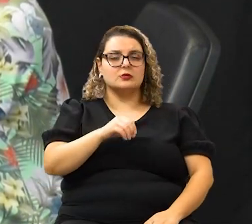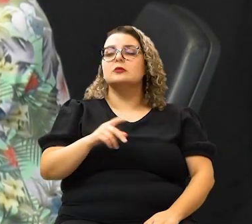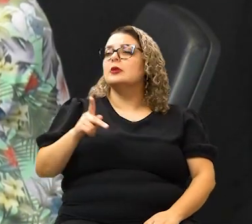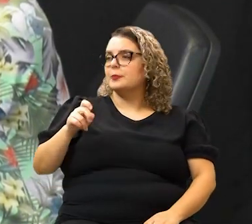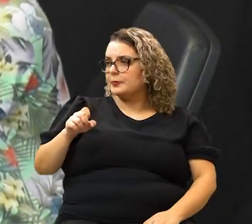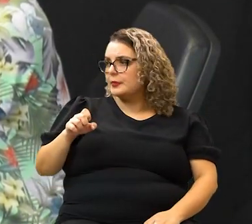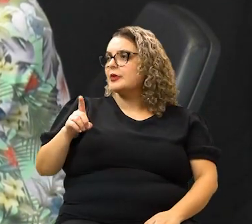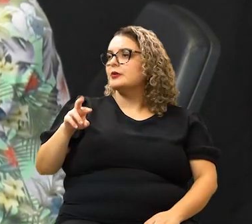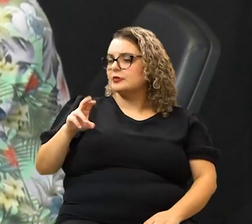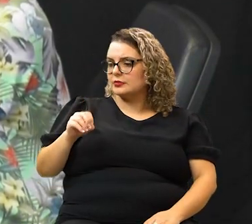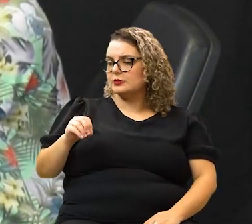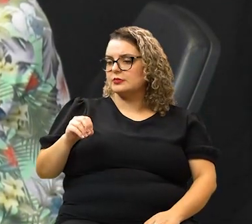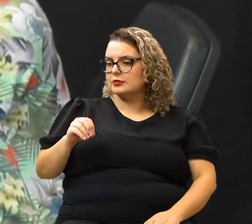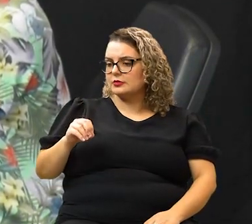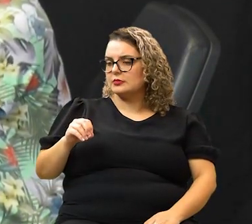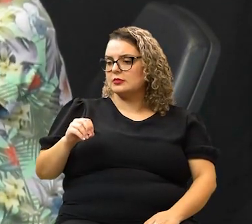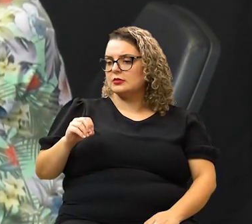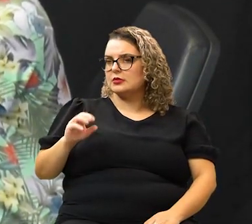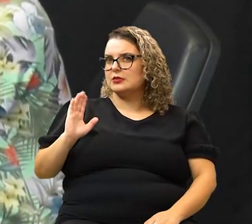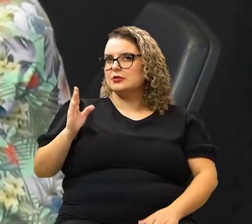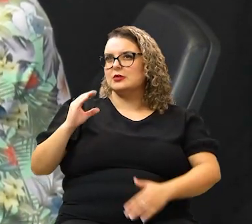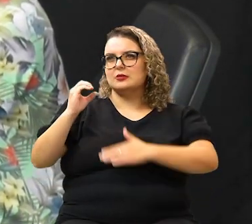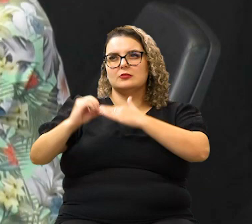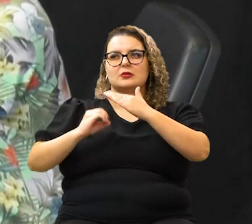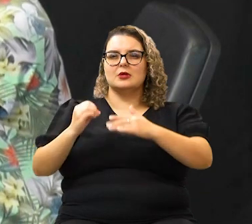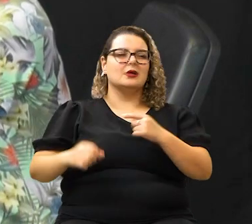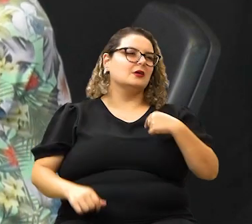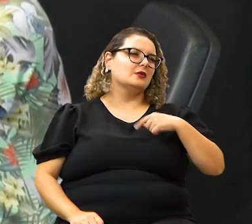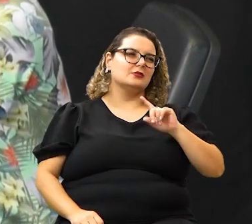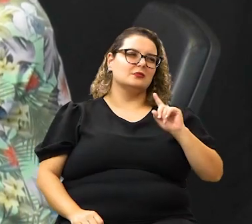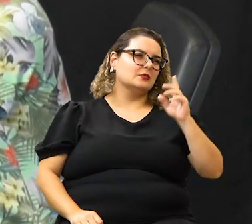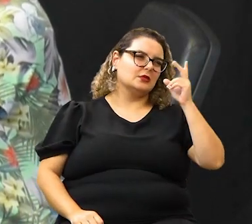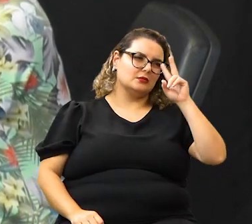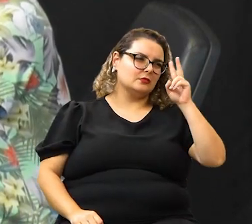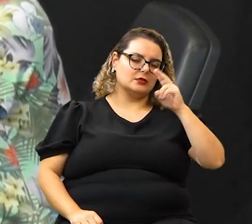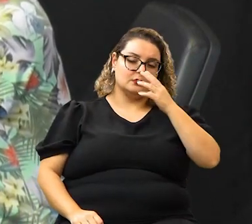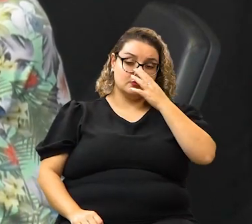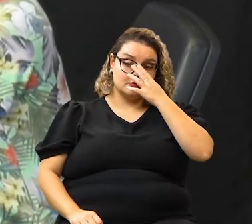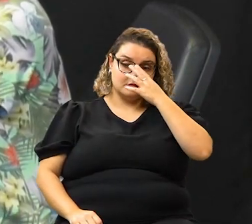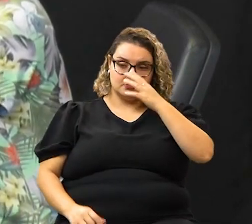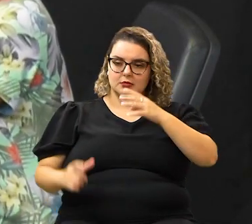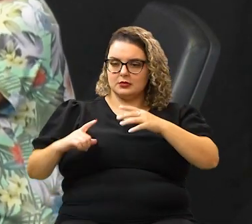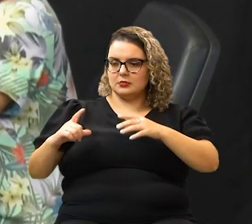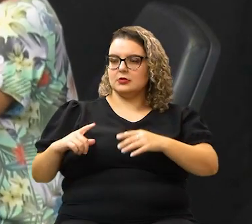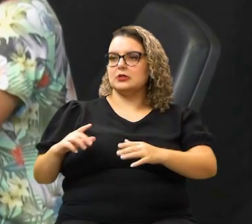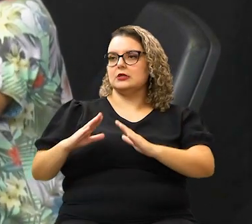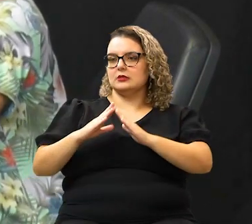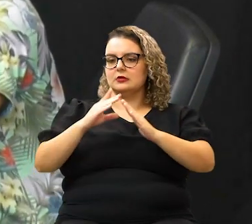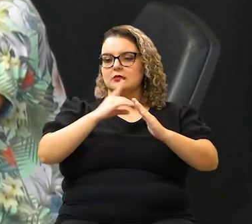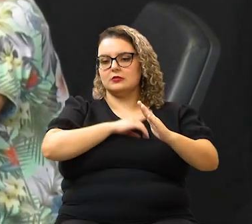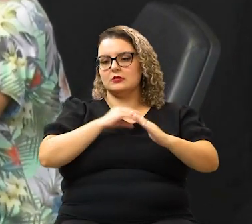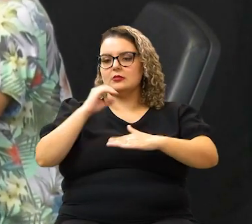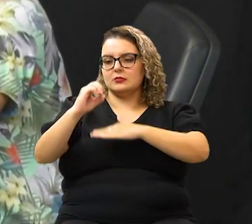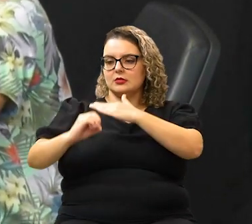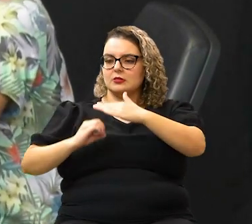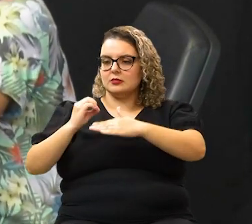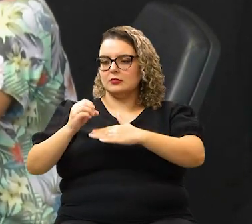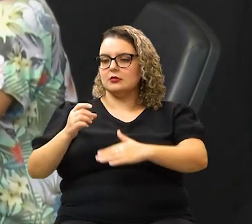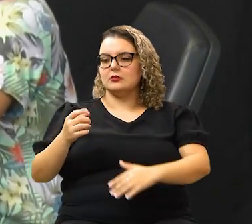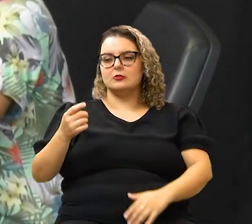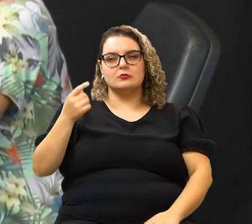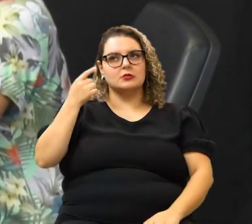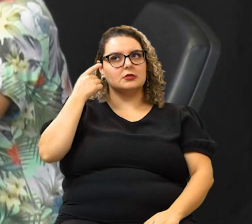Não lembro, agora exatamente. Não lembro. Tá. Porque também teve a luta pela delegacia 24 horas, só que eu não lembro no tempo.